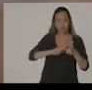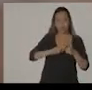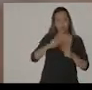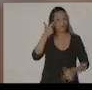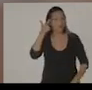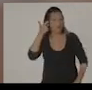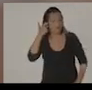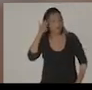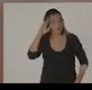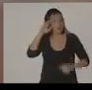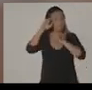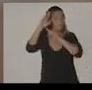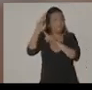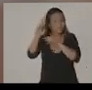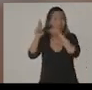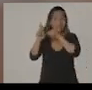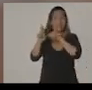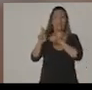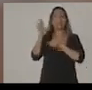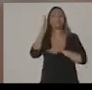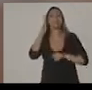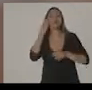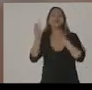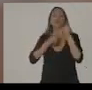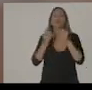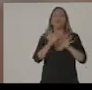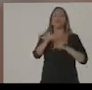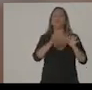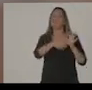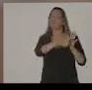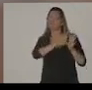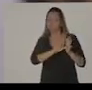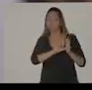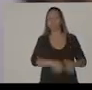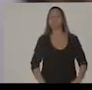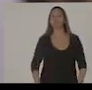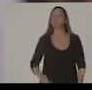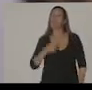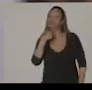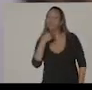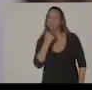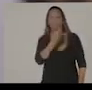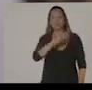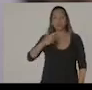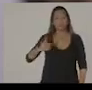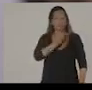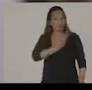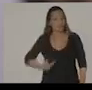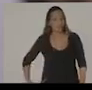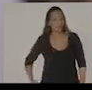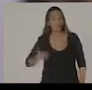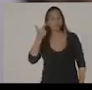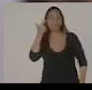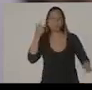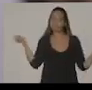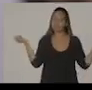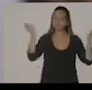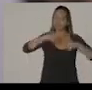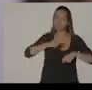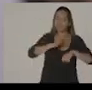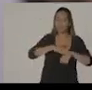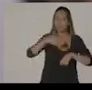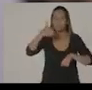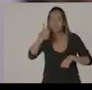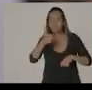problema. Só uma liderança como Marcelo Freixo terá a capacidade de fazer isso. Eu não tenho a menor dúvida que o governo Marcelo Freixo